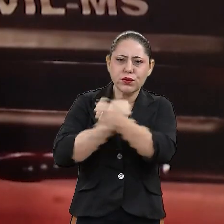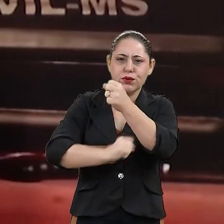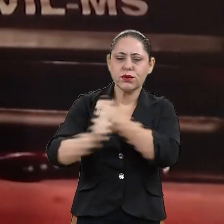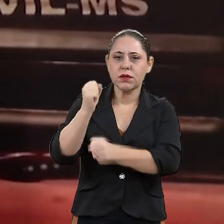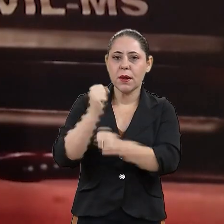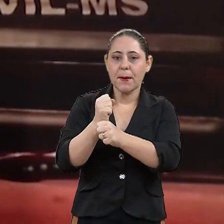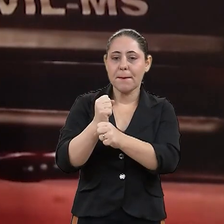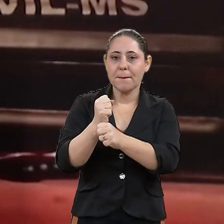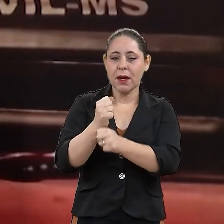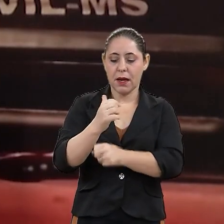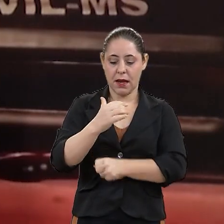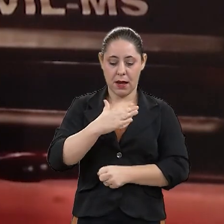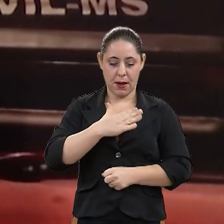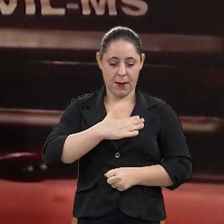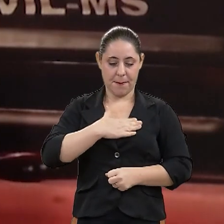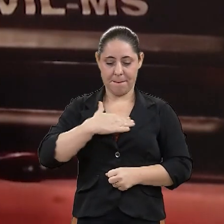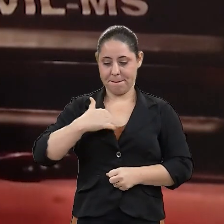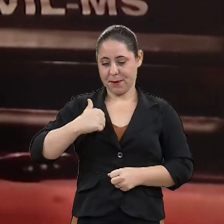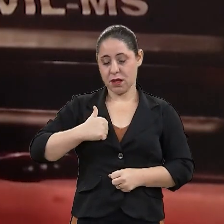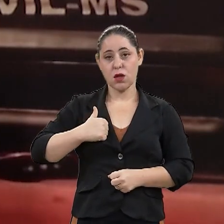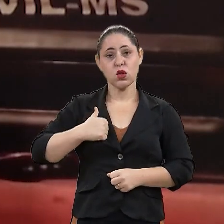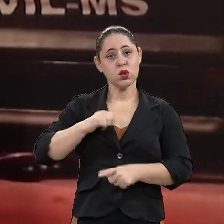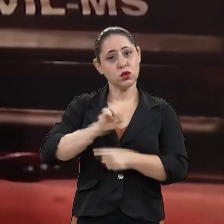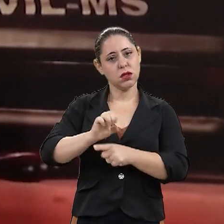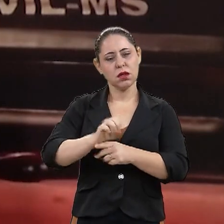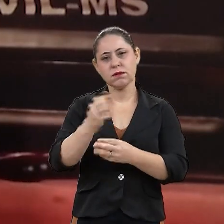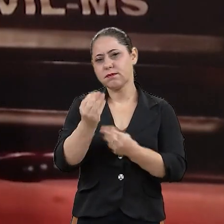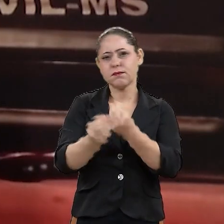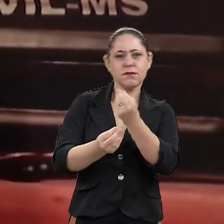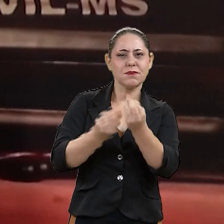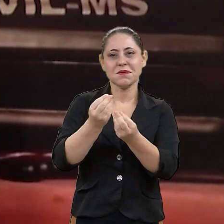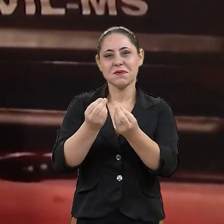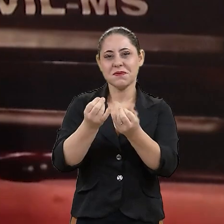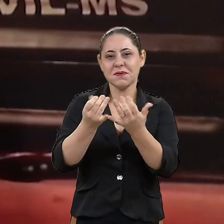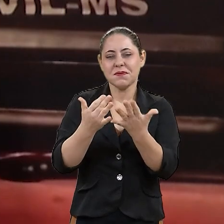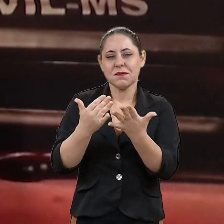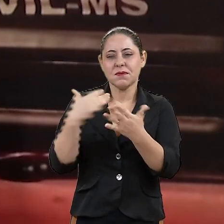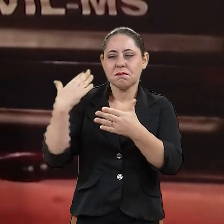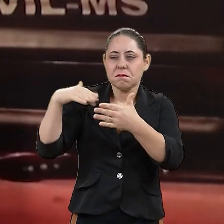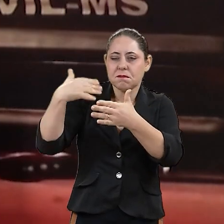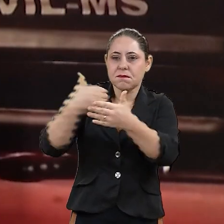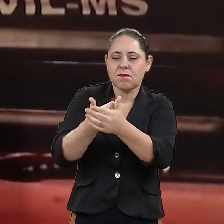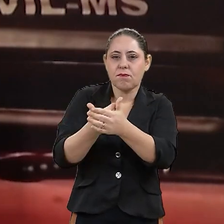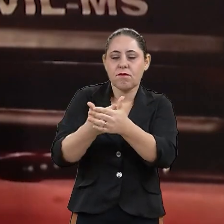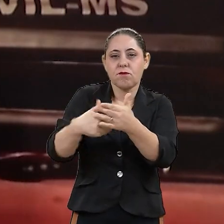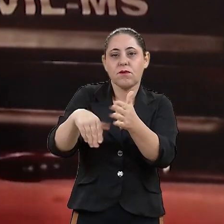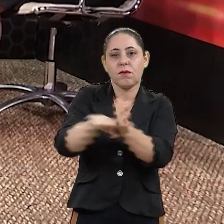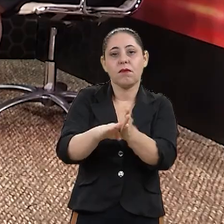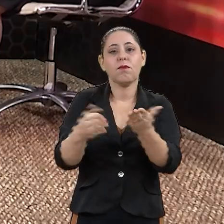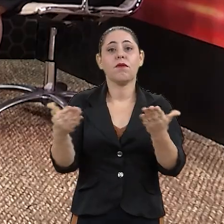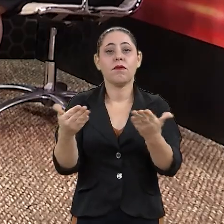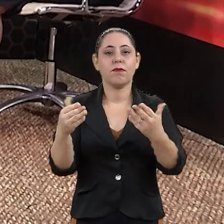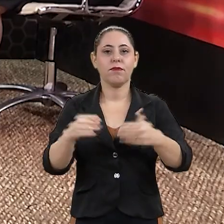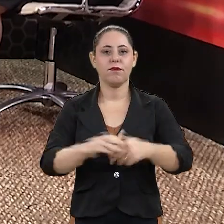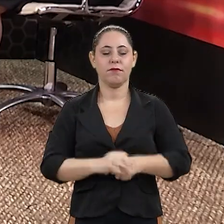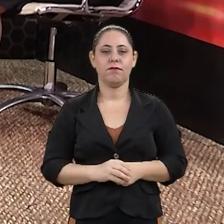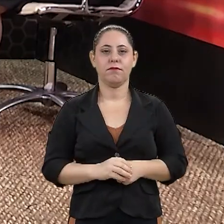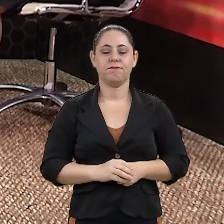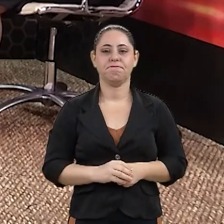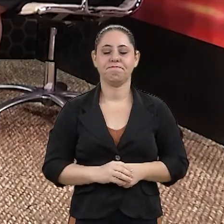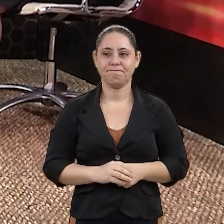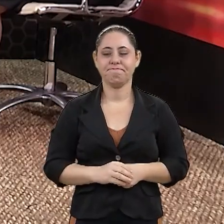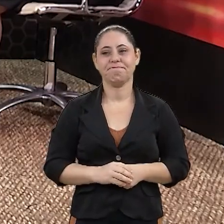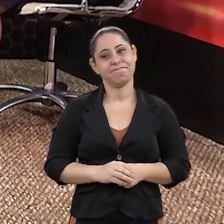é a primeira-dama do nosso estado. Como foi essa trajetória para a senhora chegar até aqui? Bom,